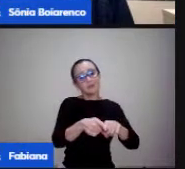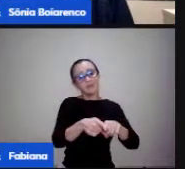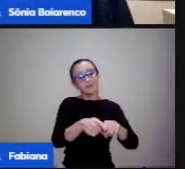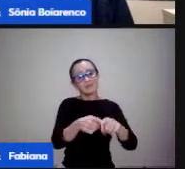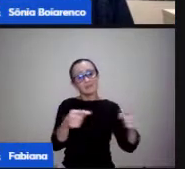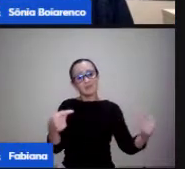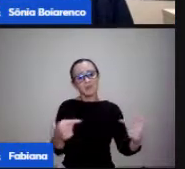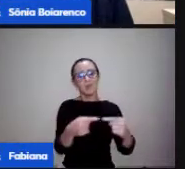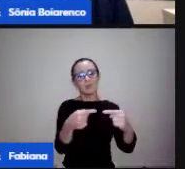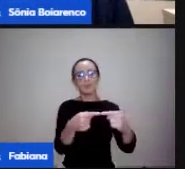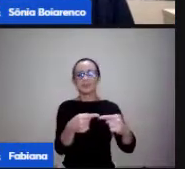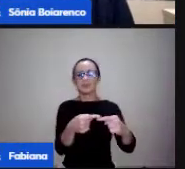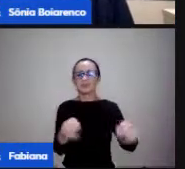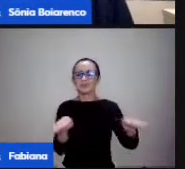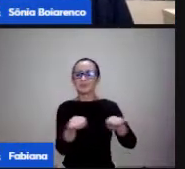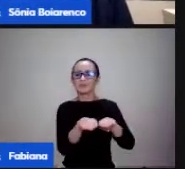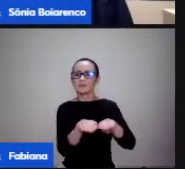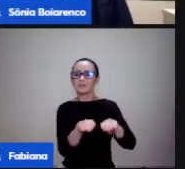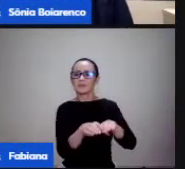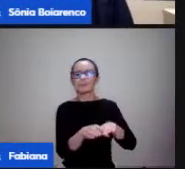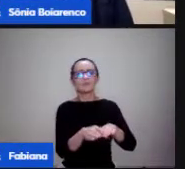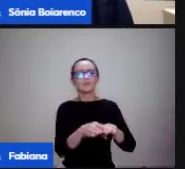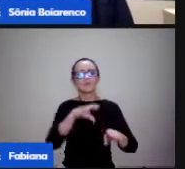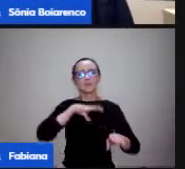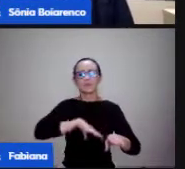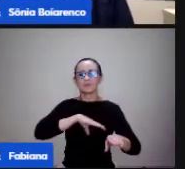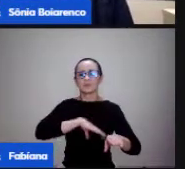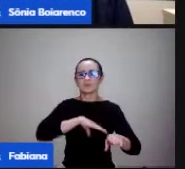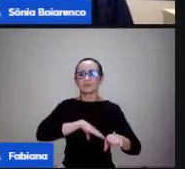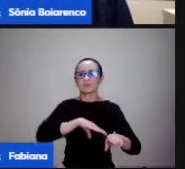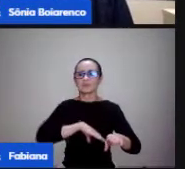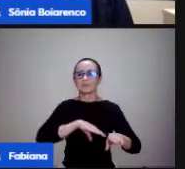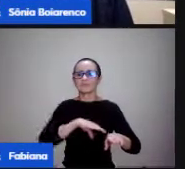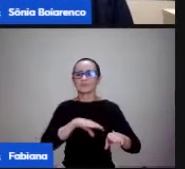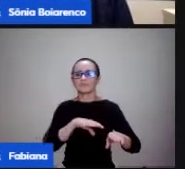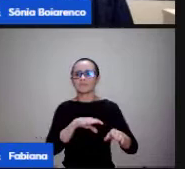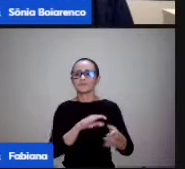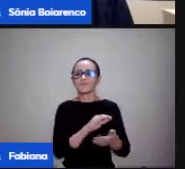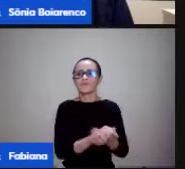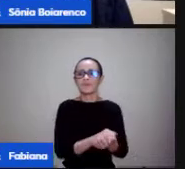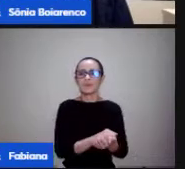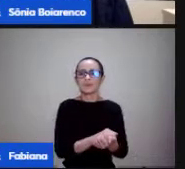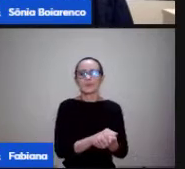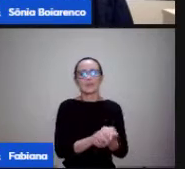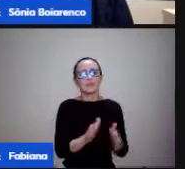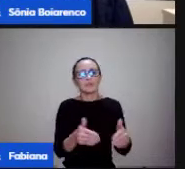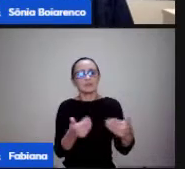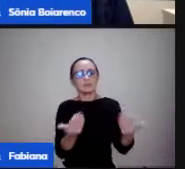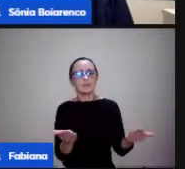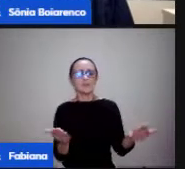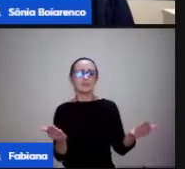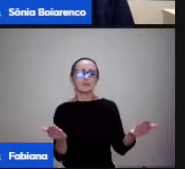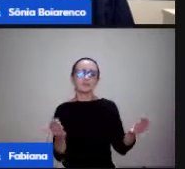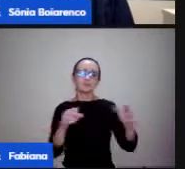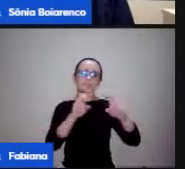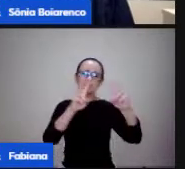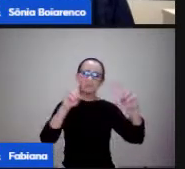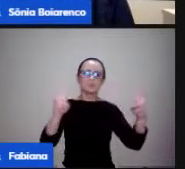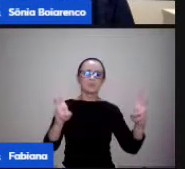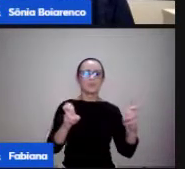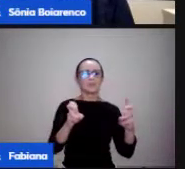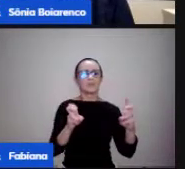portuguesa e com as demais áreas. E o texto vai trazer um entendimento referente a esse casamento entre as